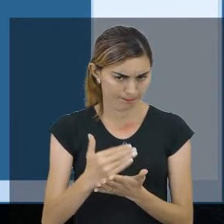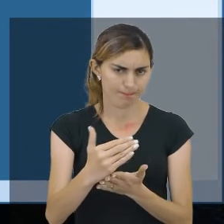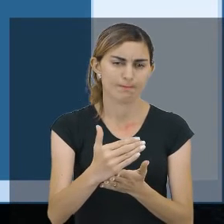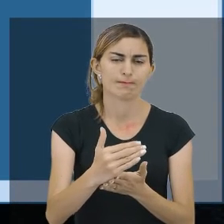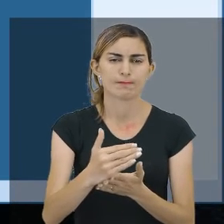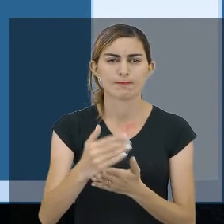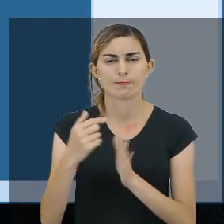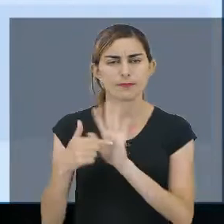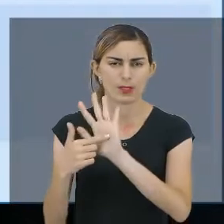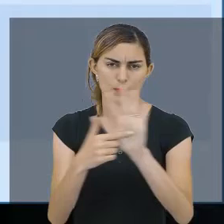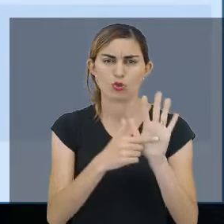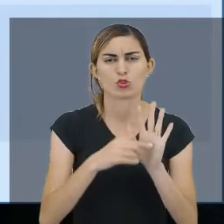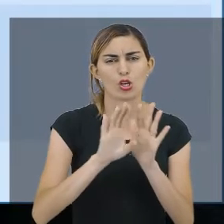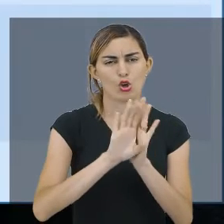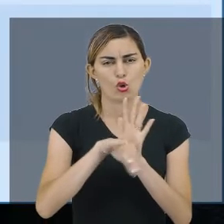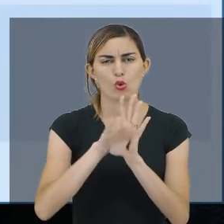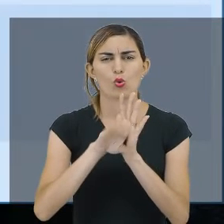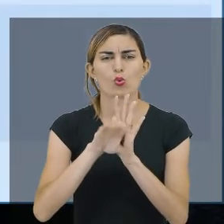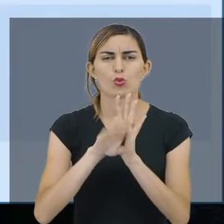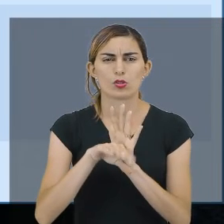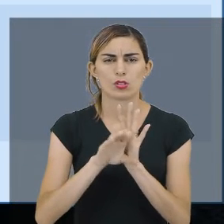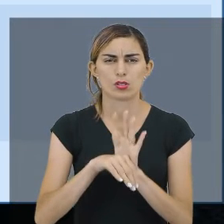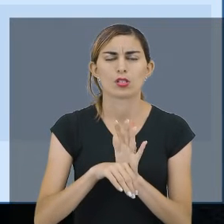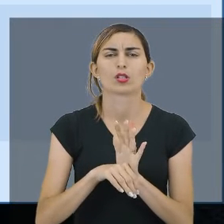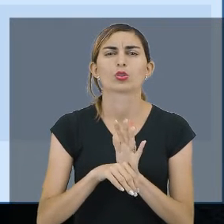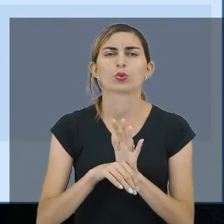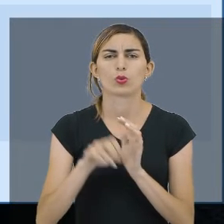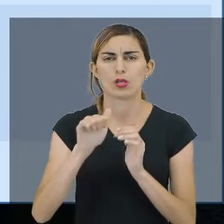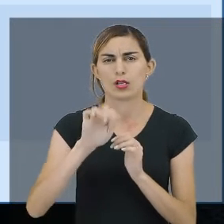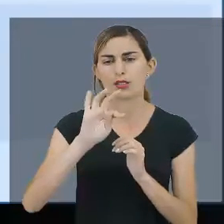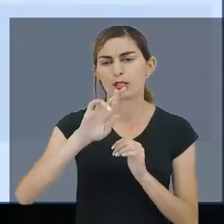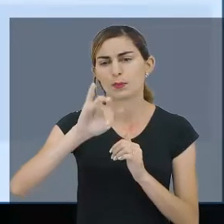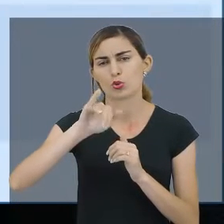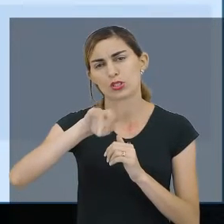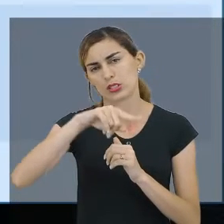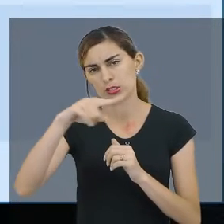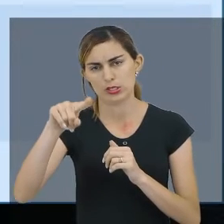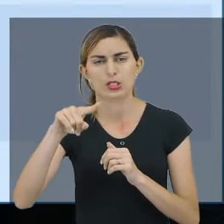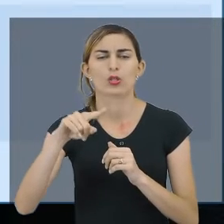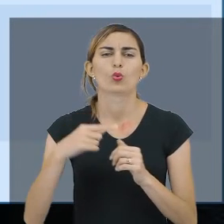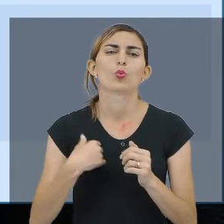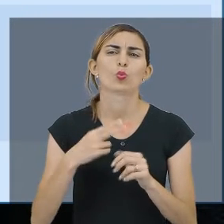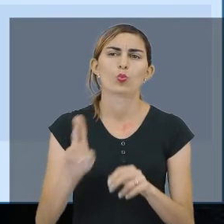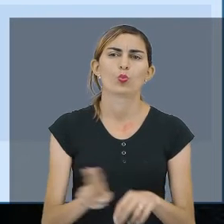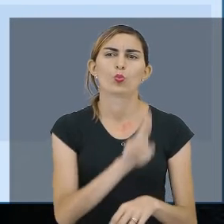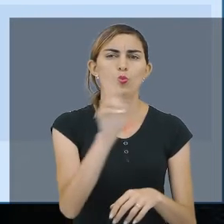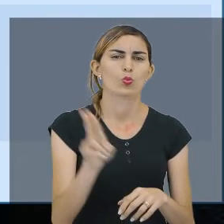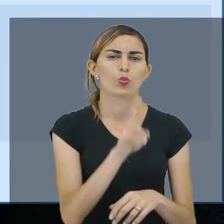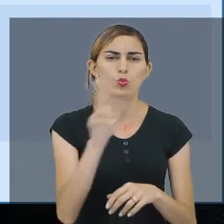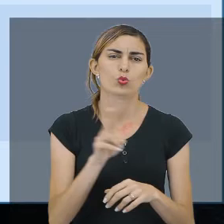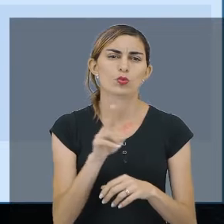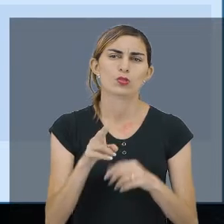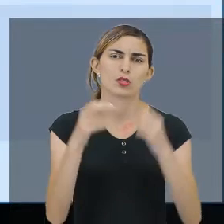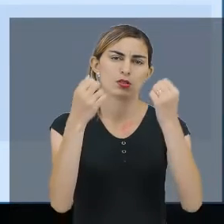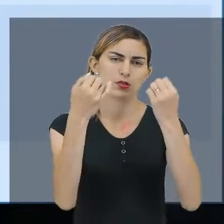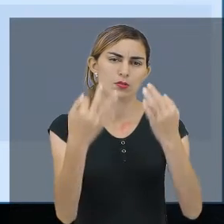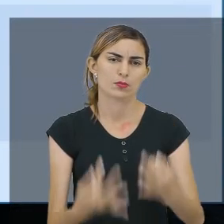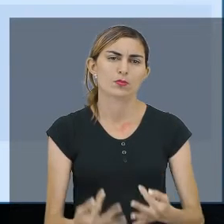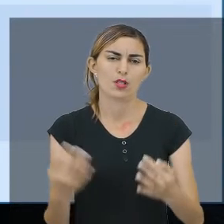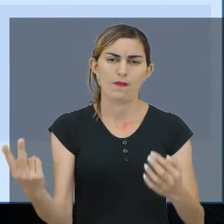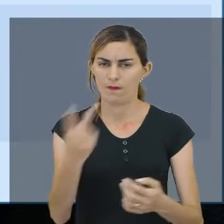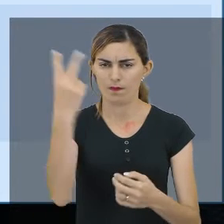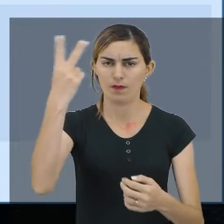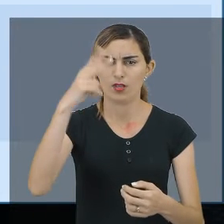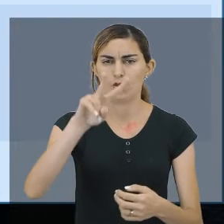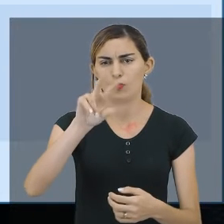Inicialmente, vamos abordar o conceito de operadores de atribuição, que são usados para se determinar o valor de